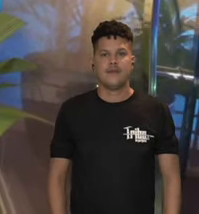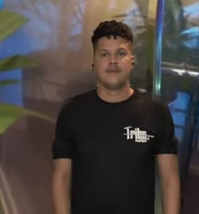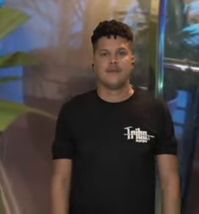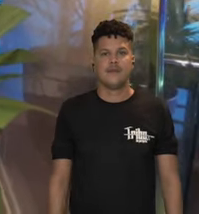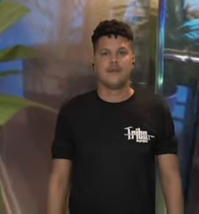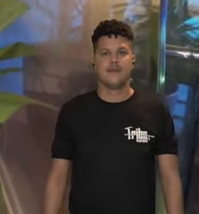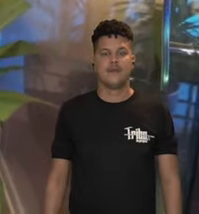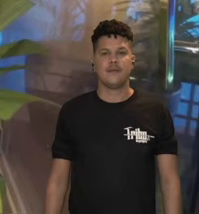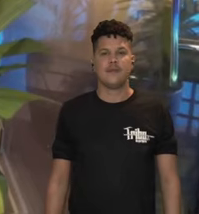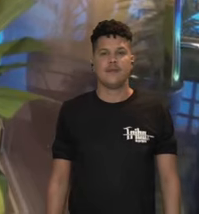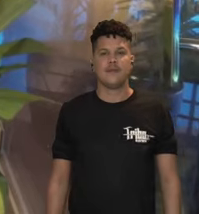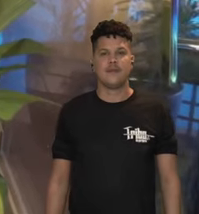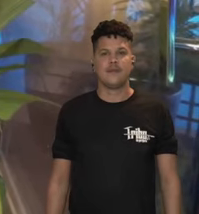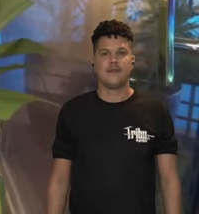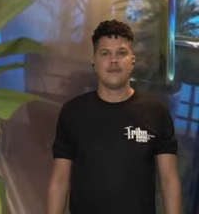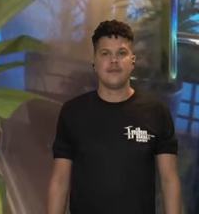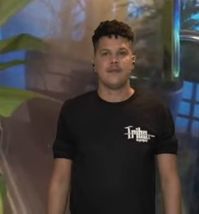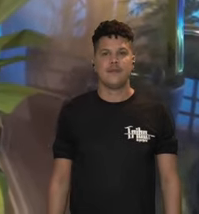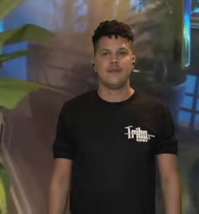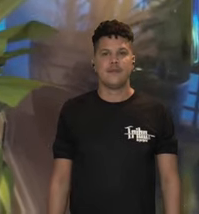Olha só, mano.